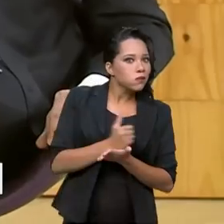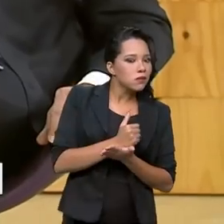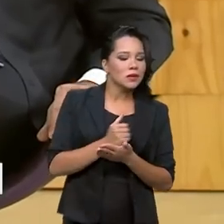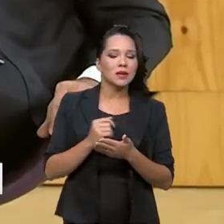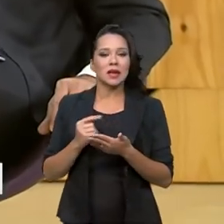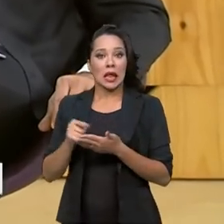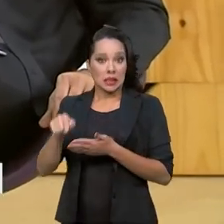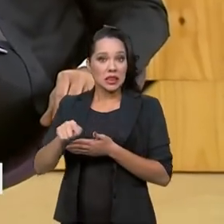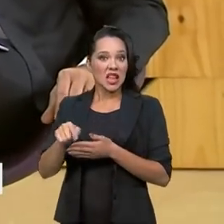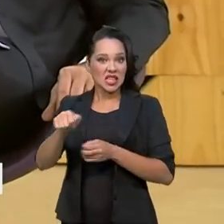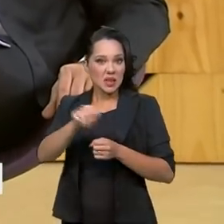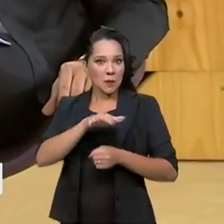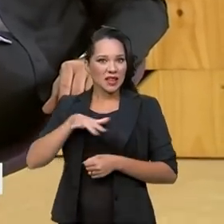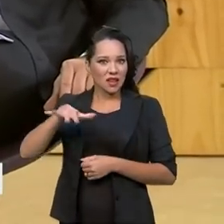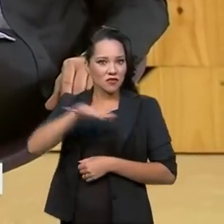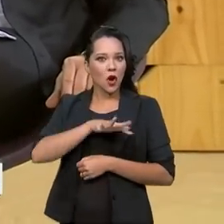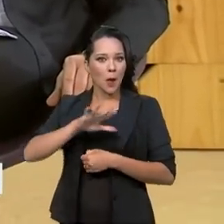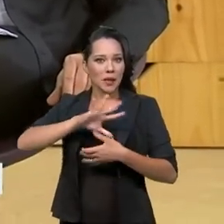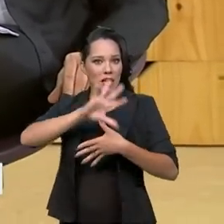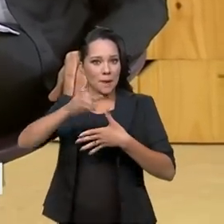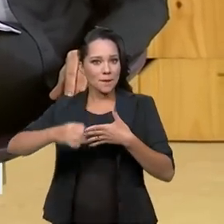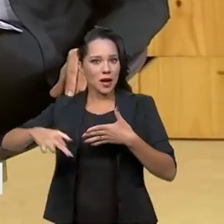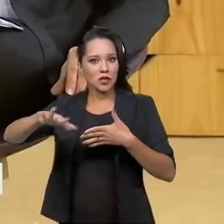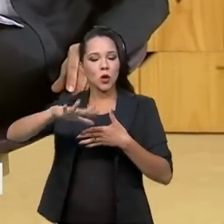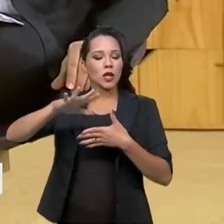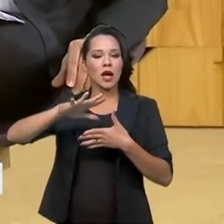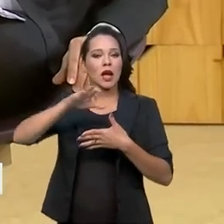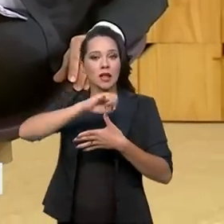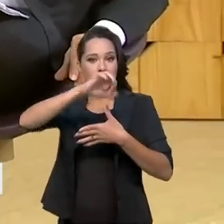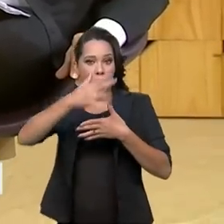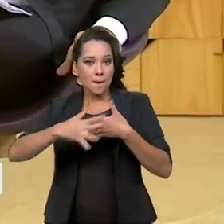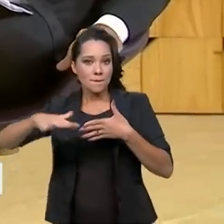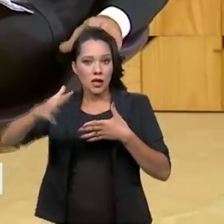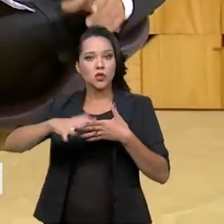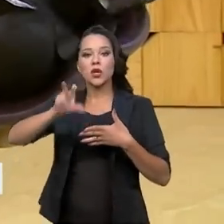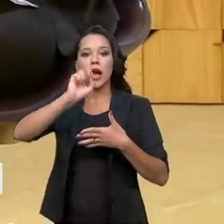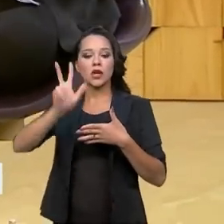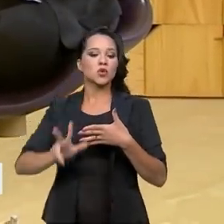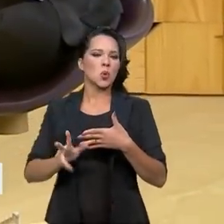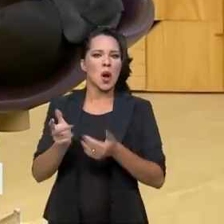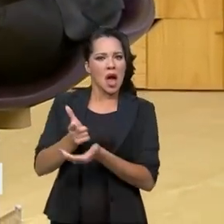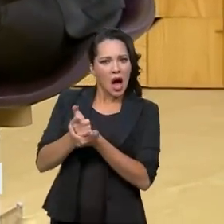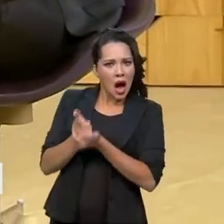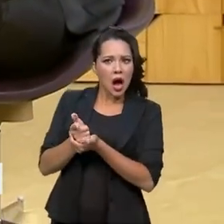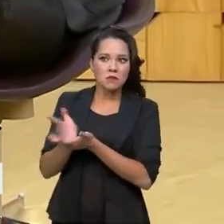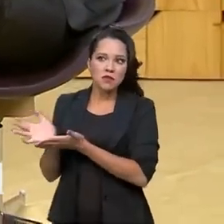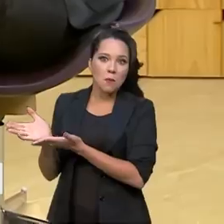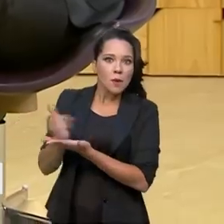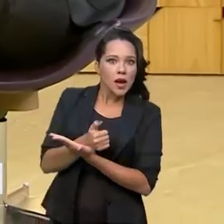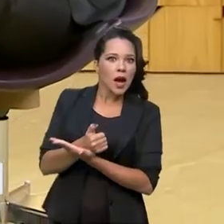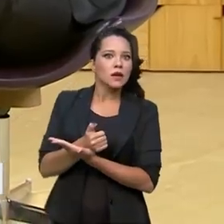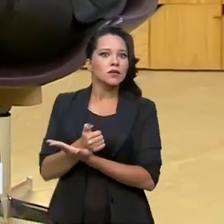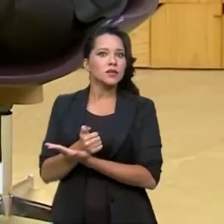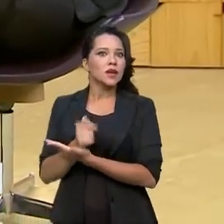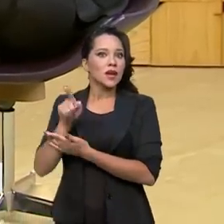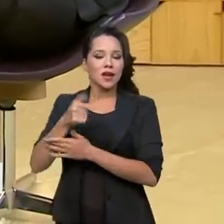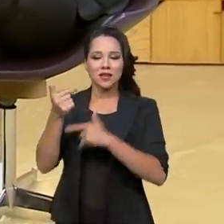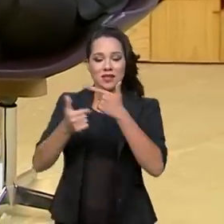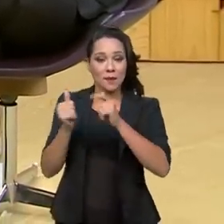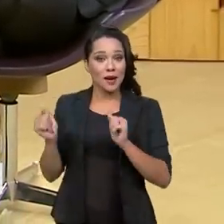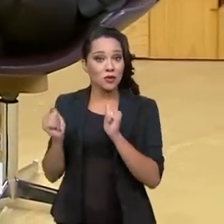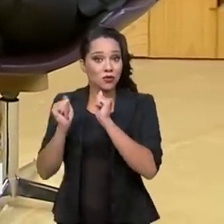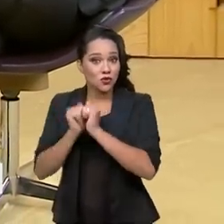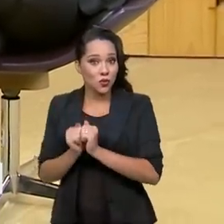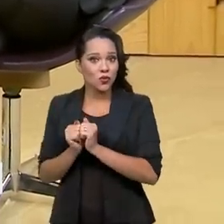confiscadas nessa plataforma continental, na Amazônia Azul, nesse período, armas, dentre outras coisas. Quer dizer, essas ações